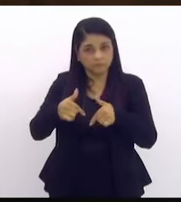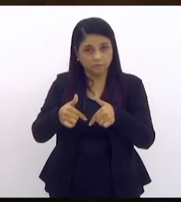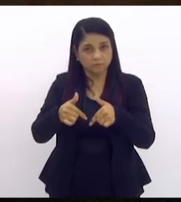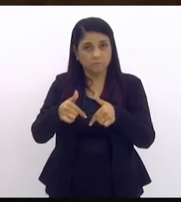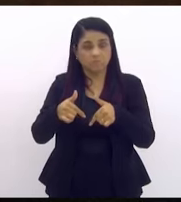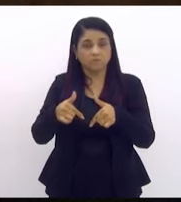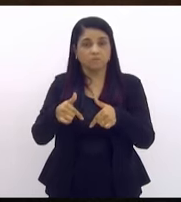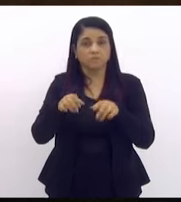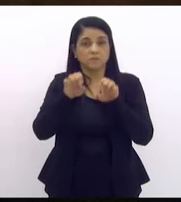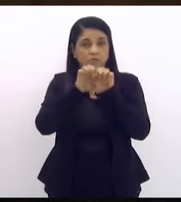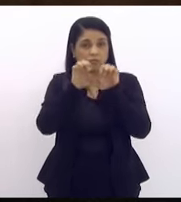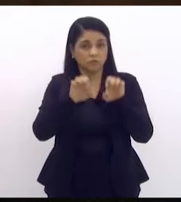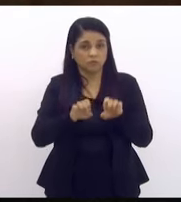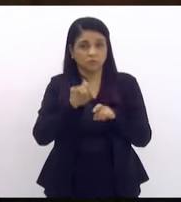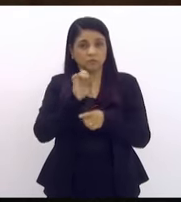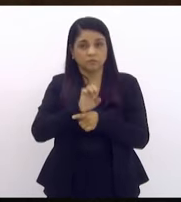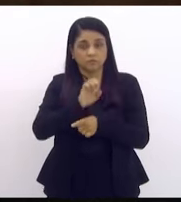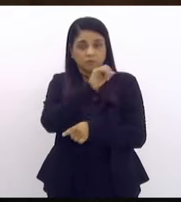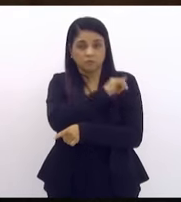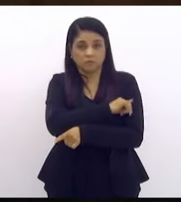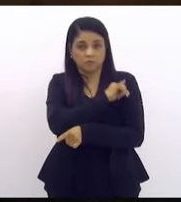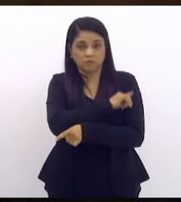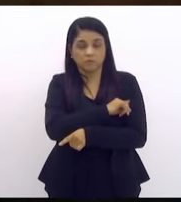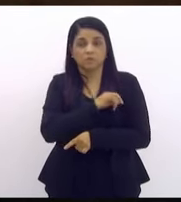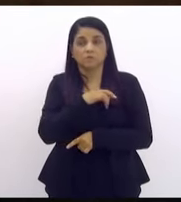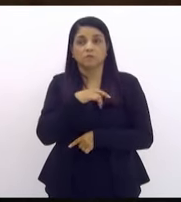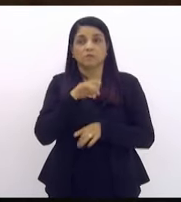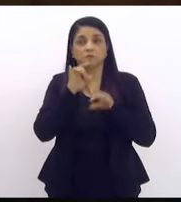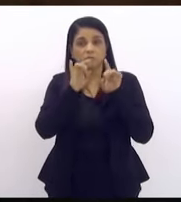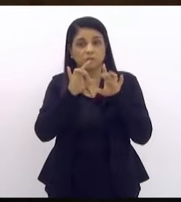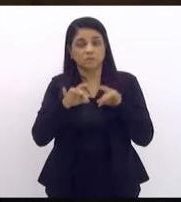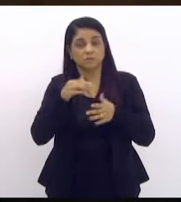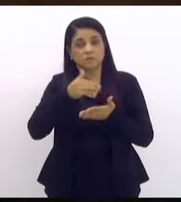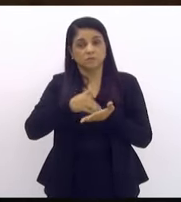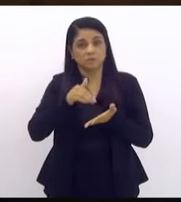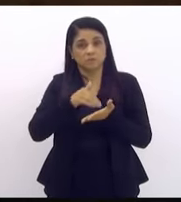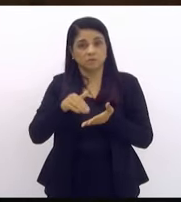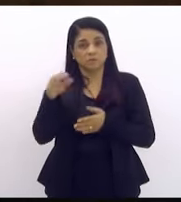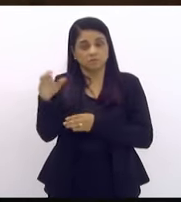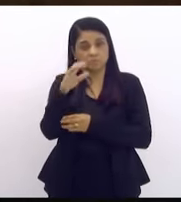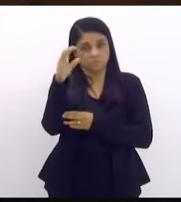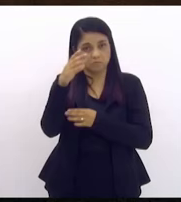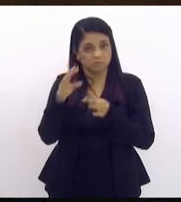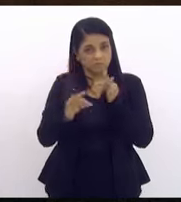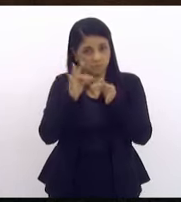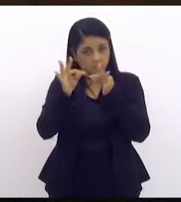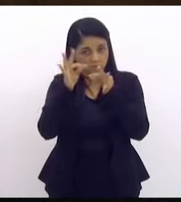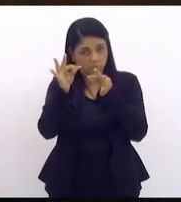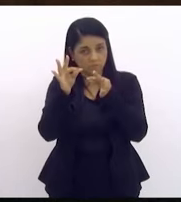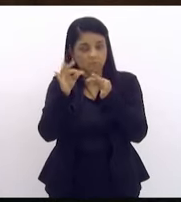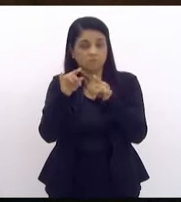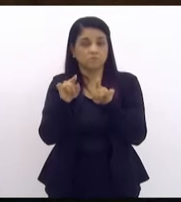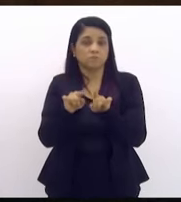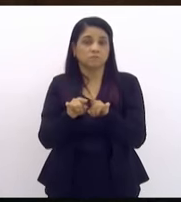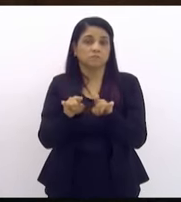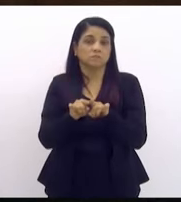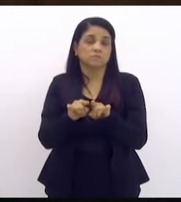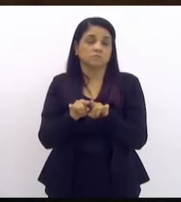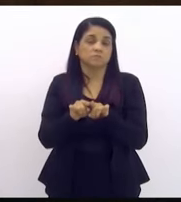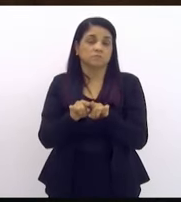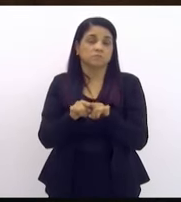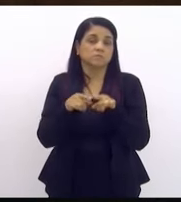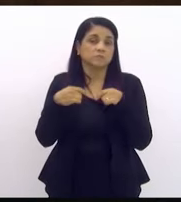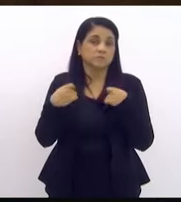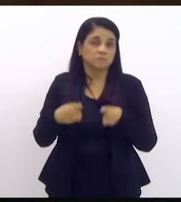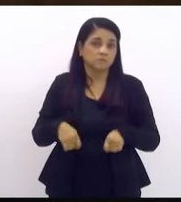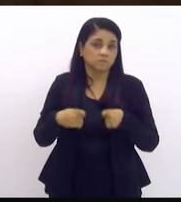das estruturas do Estado do Rio de Janeiro, especialmente a Secretaria de Ciência, Tecnologia e Inovação, mas não só, entendendo a